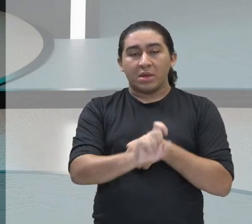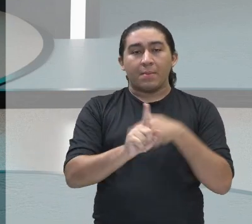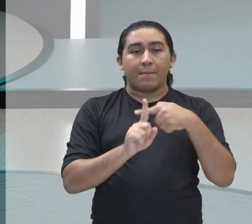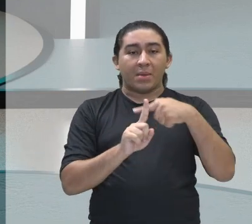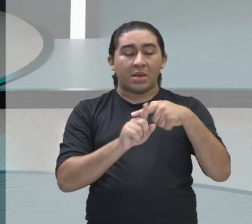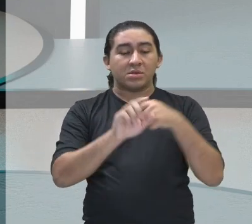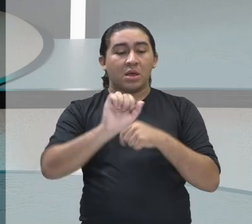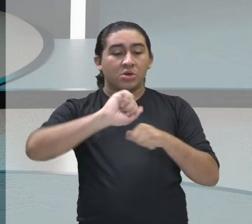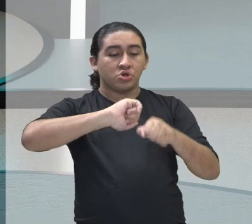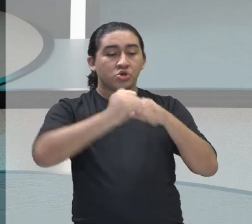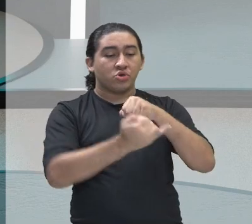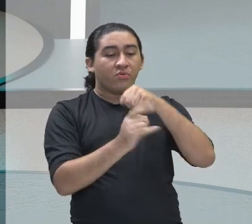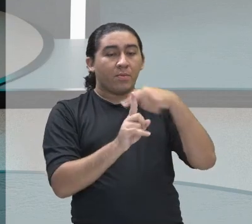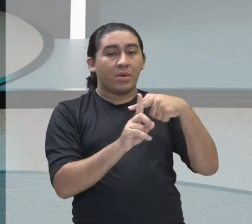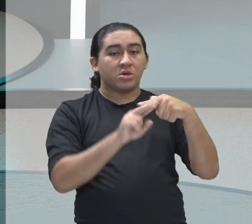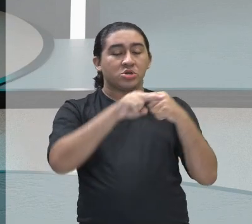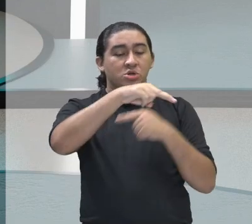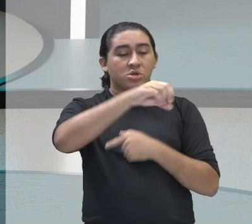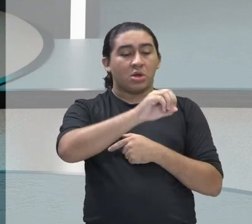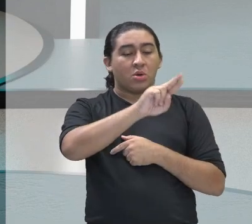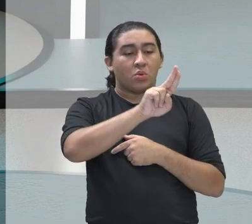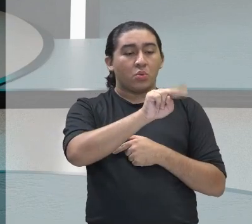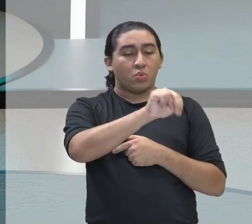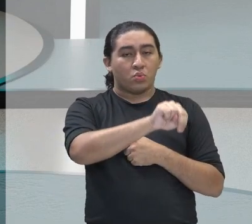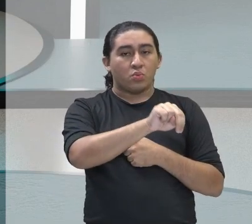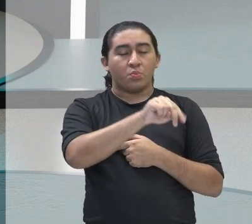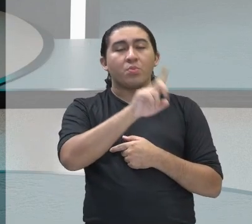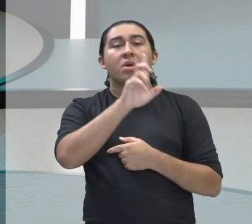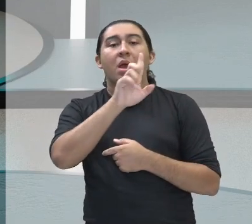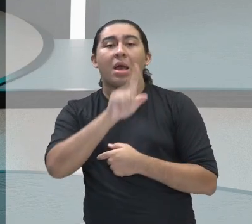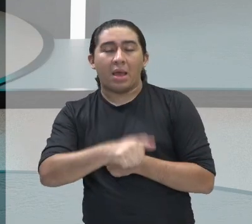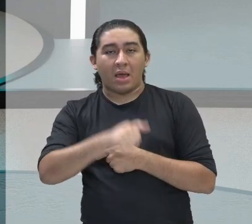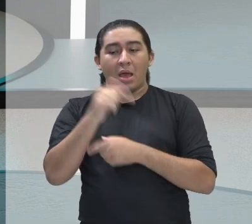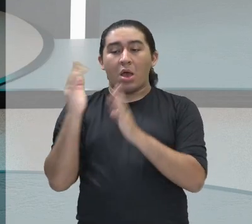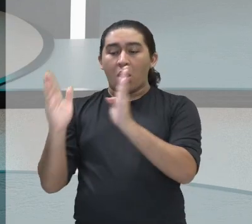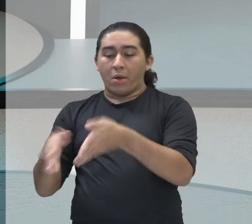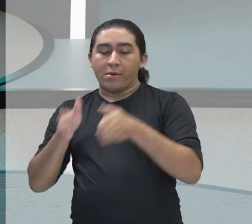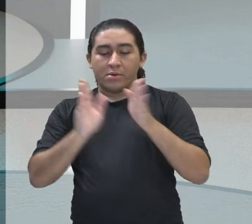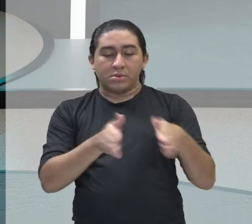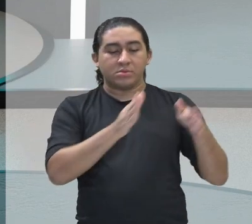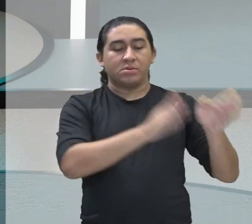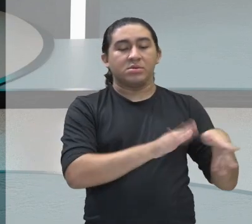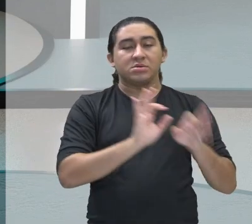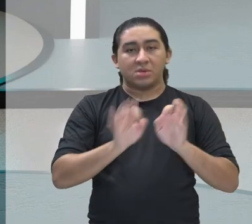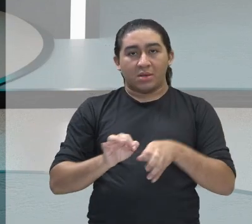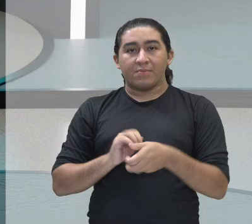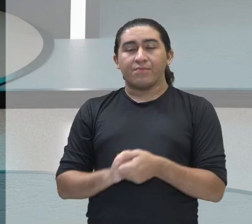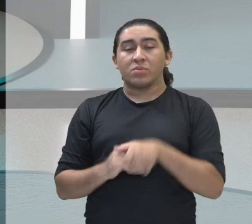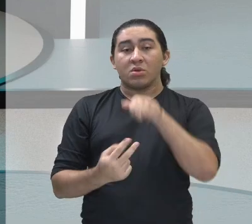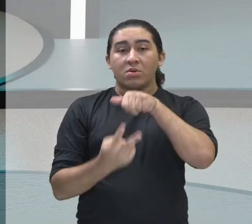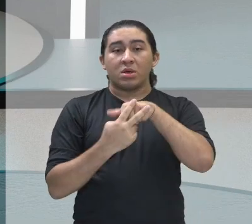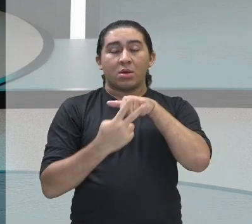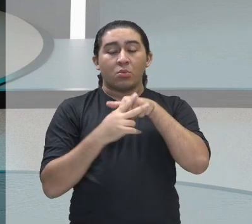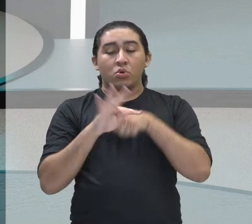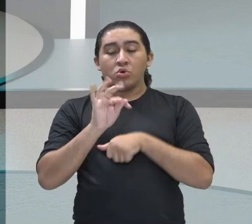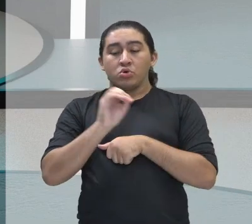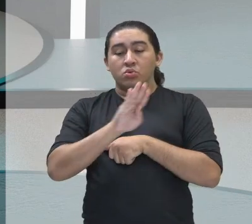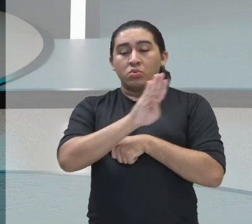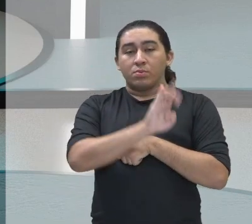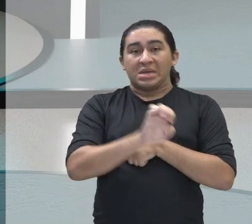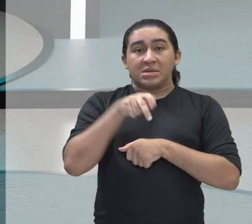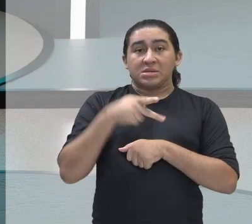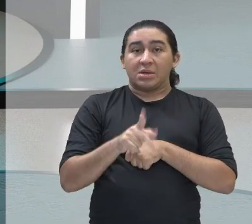noun. Essa é a ordem, né, que nós temos, nós apresentamos. Então, o verbo to be, gente, ele sempre vai fazer